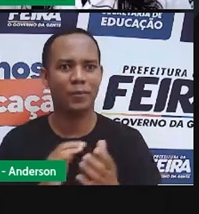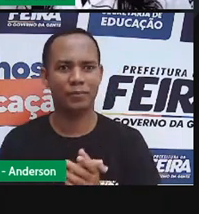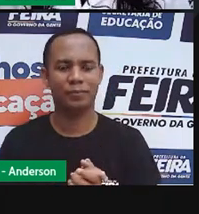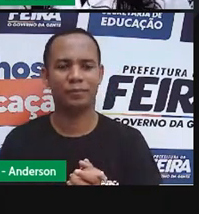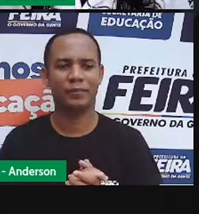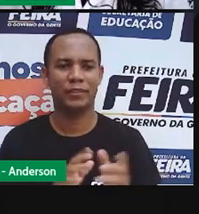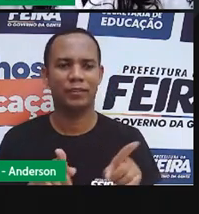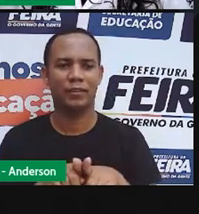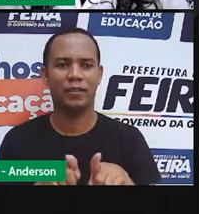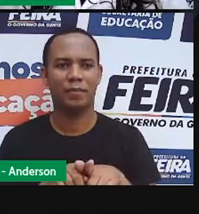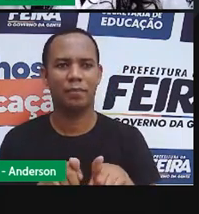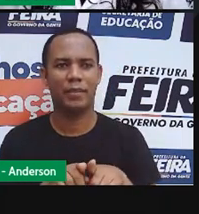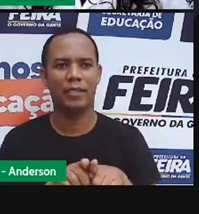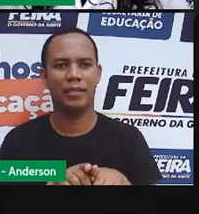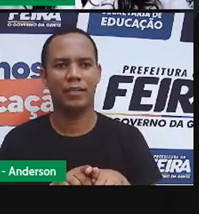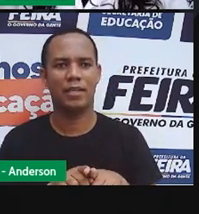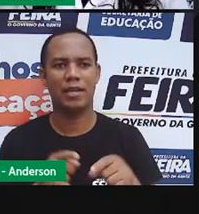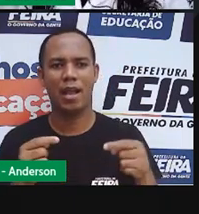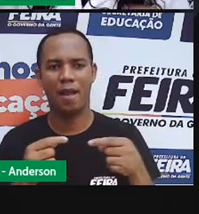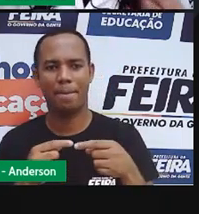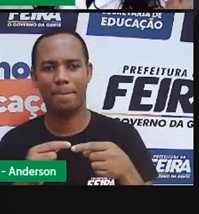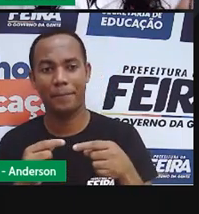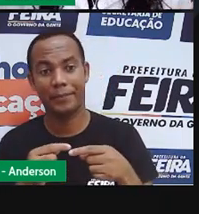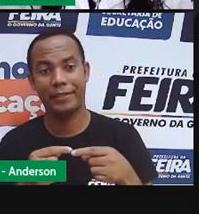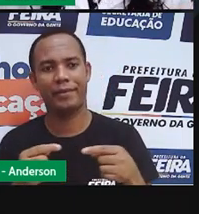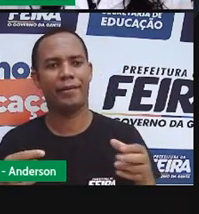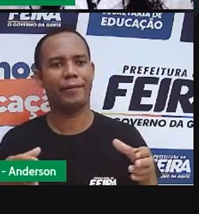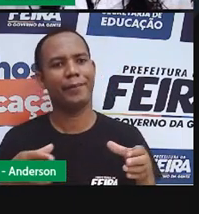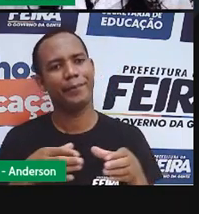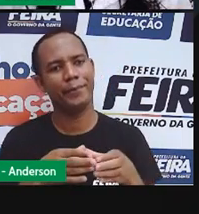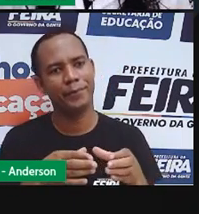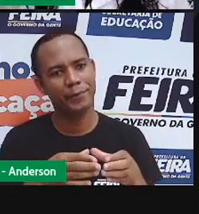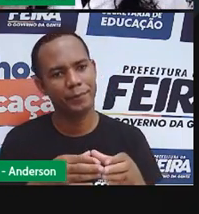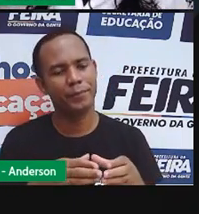são as principais conexões que tem entre eles, os